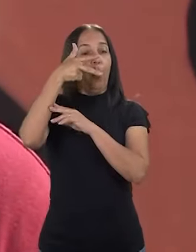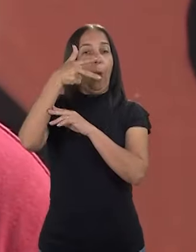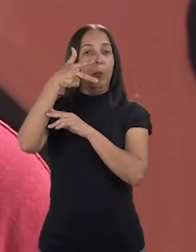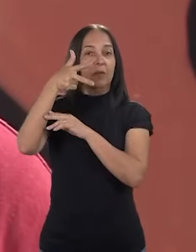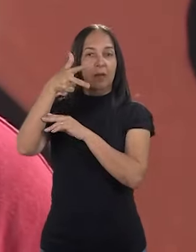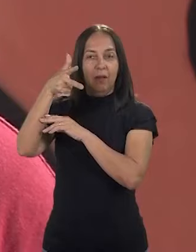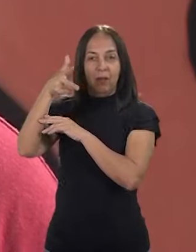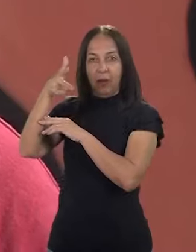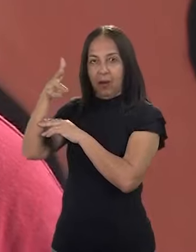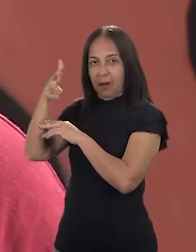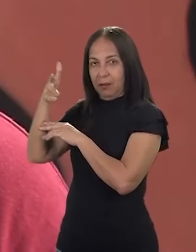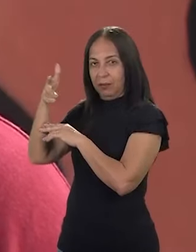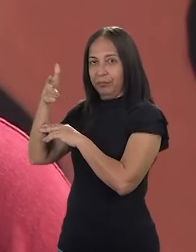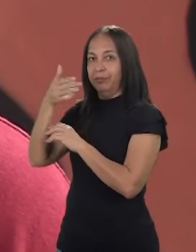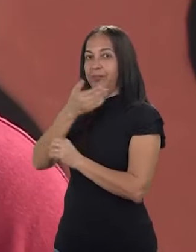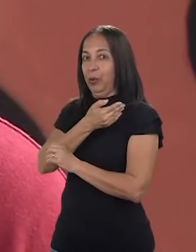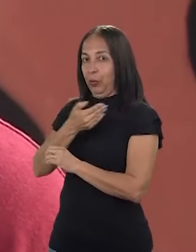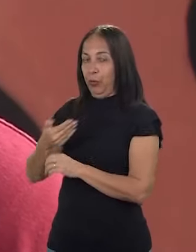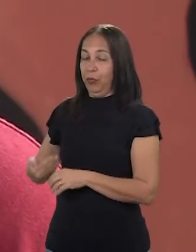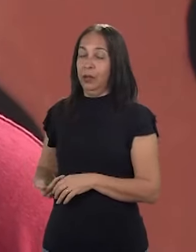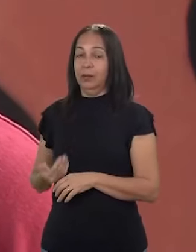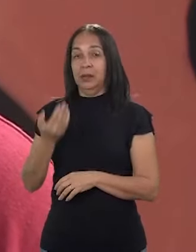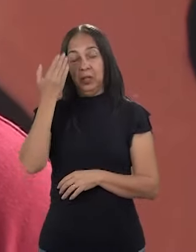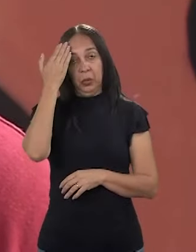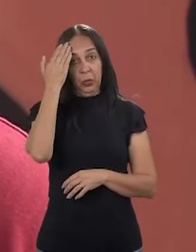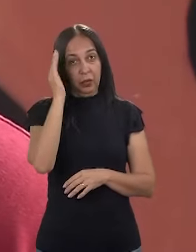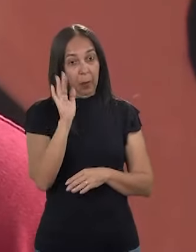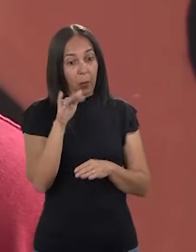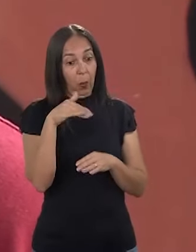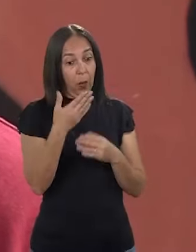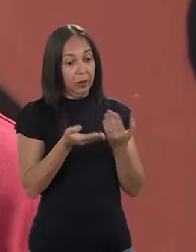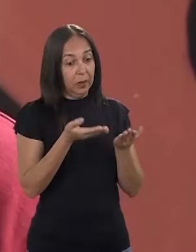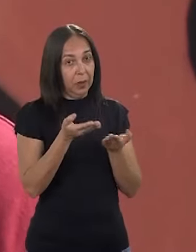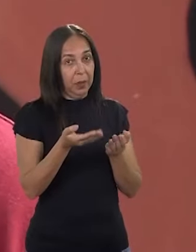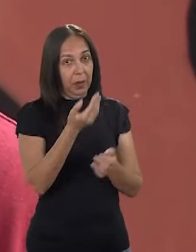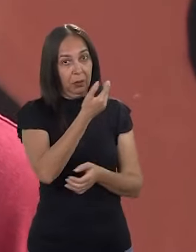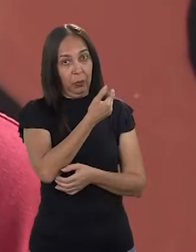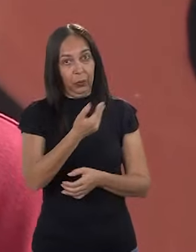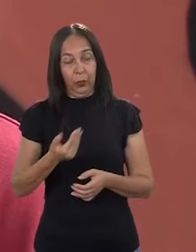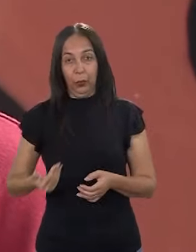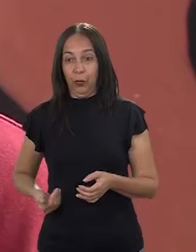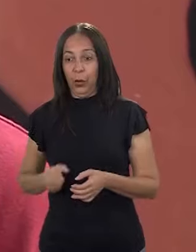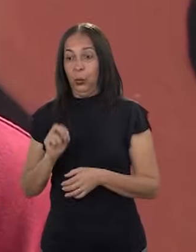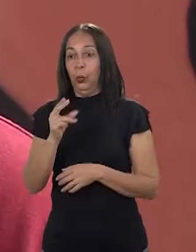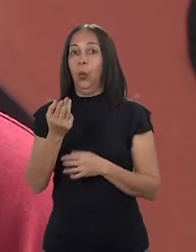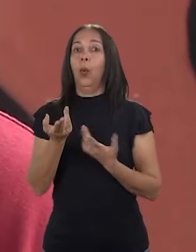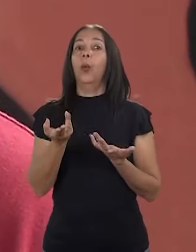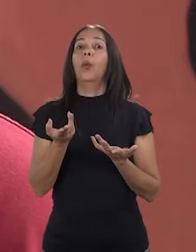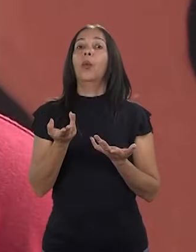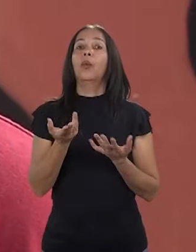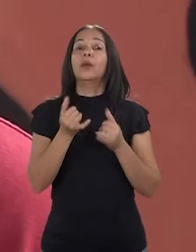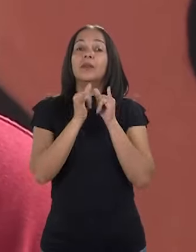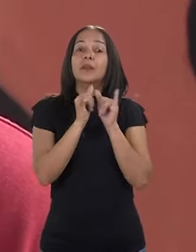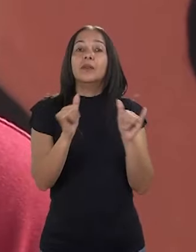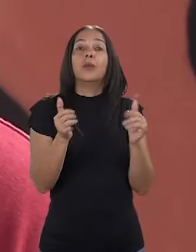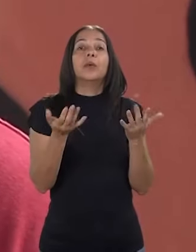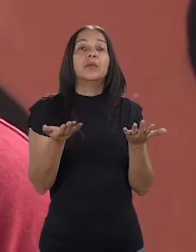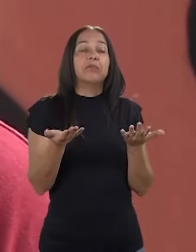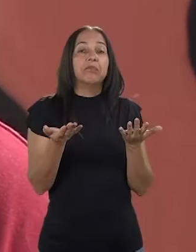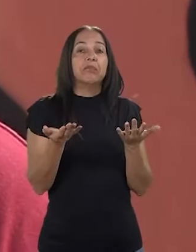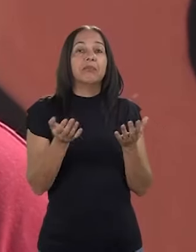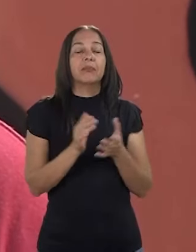governo às vezes não sabe que tratamento essas informações levam seja pelo governo seja por quem às vezes